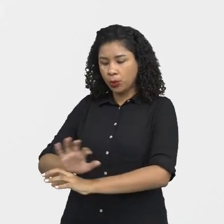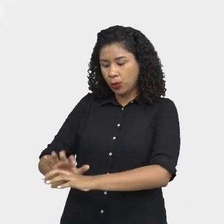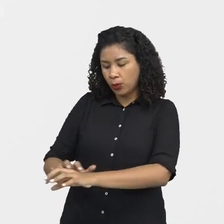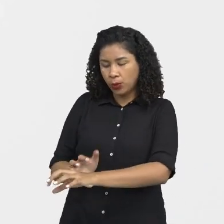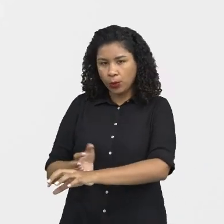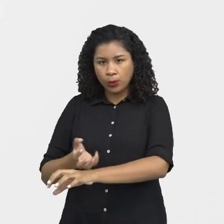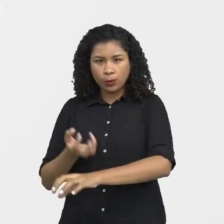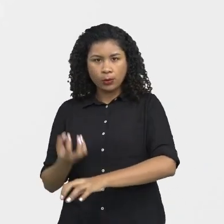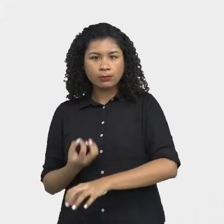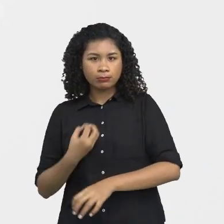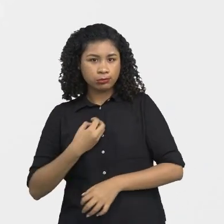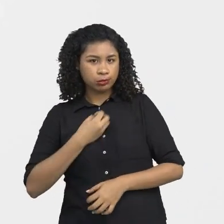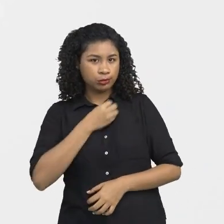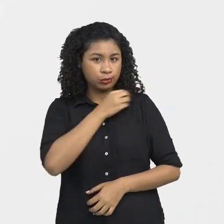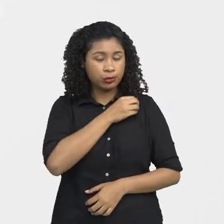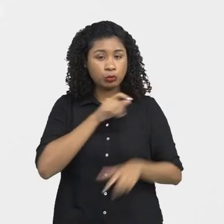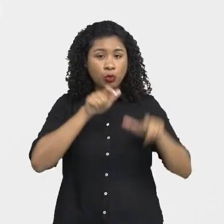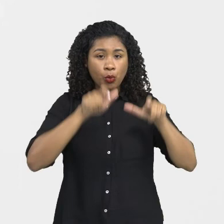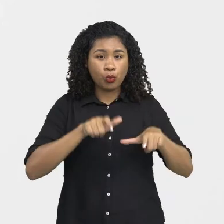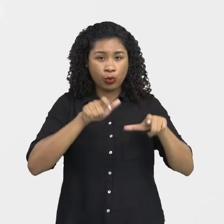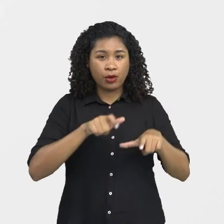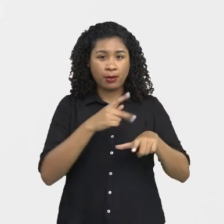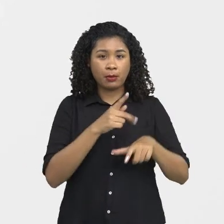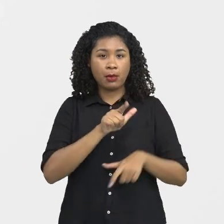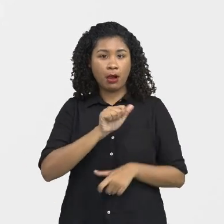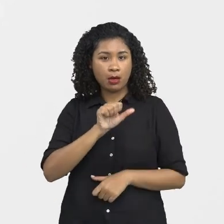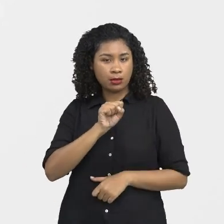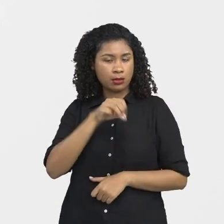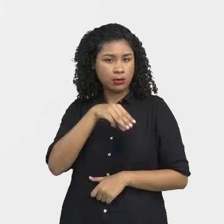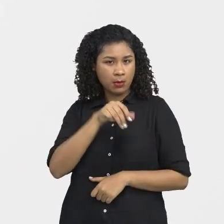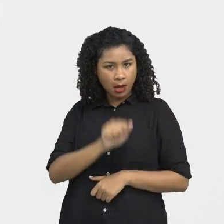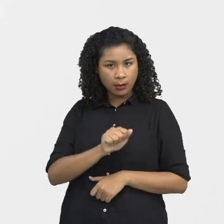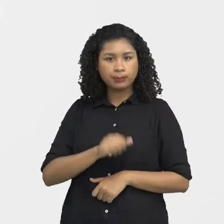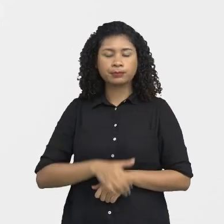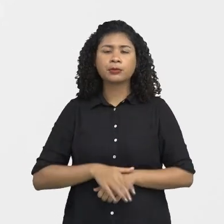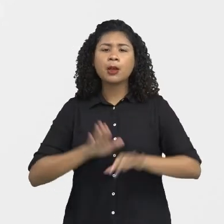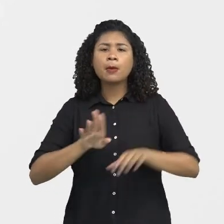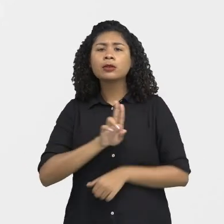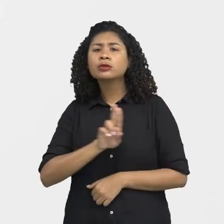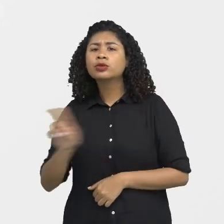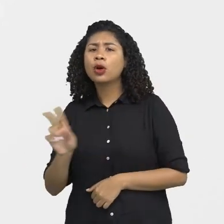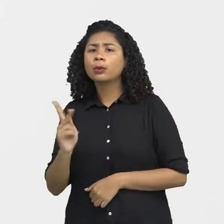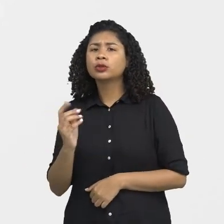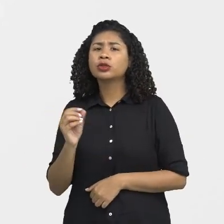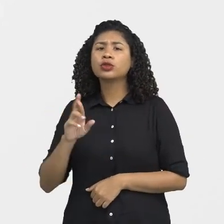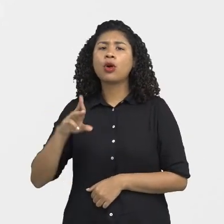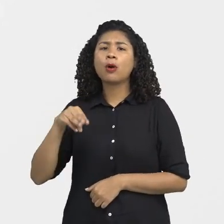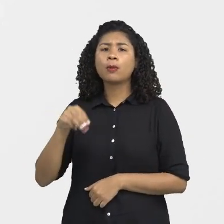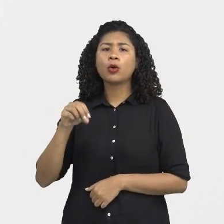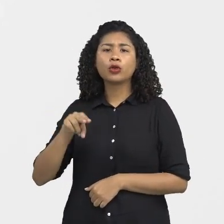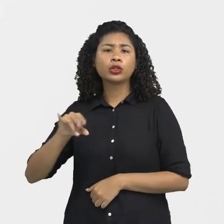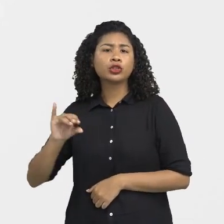O hormônio e a glândula são respectivamente. Né? Então aí a gente tem algumas alternativas: